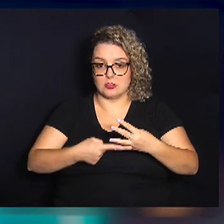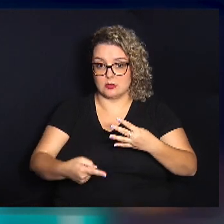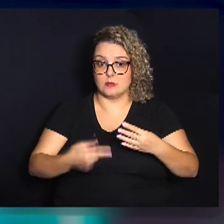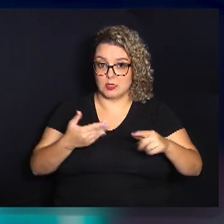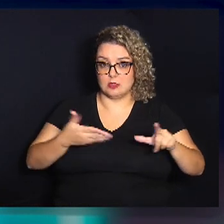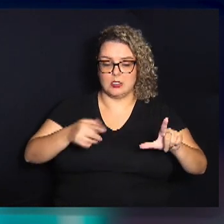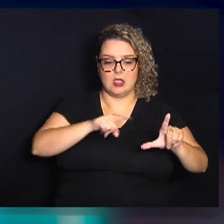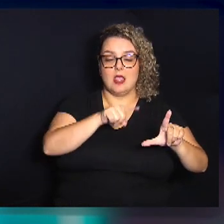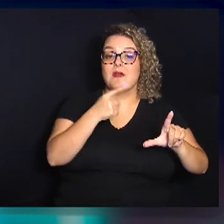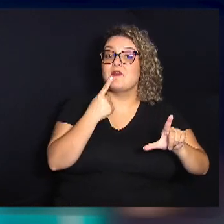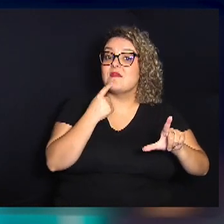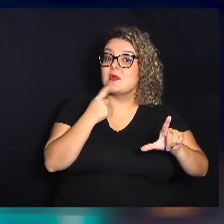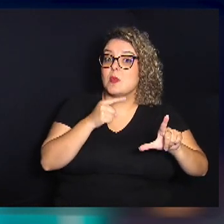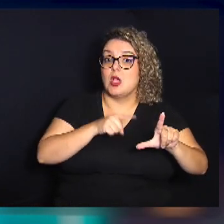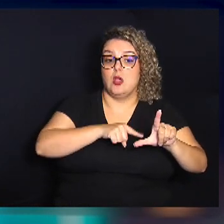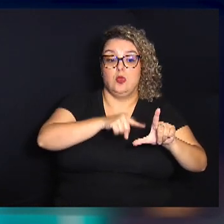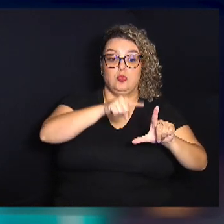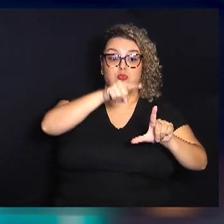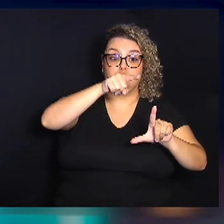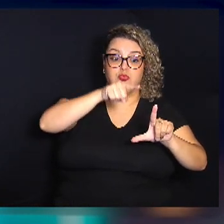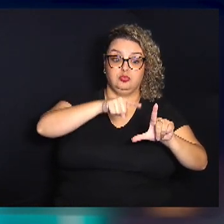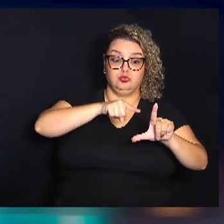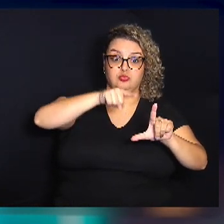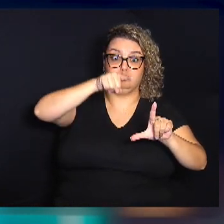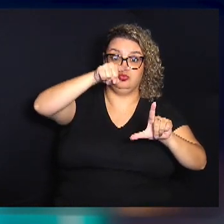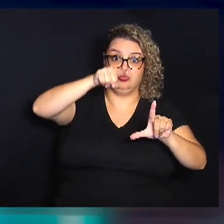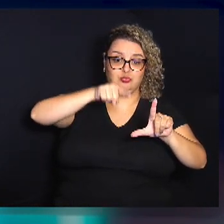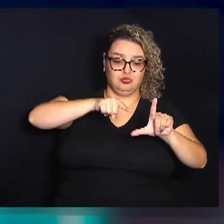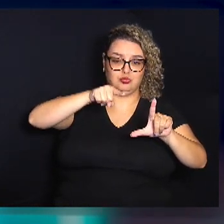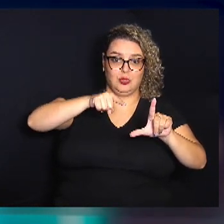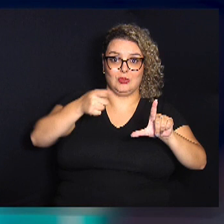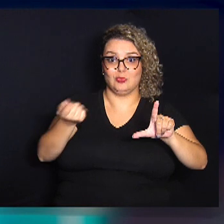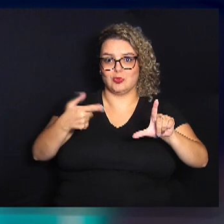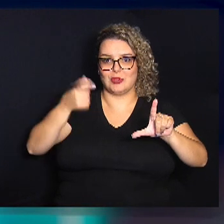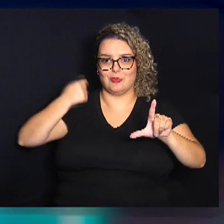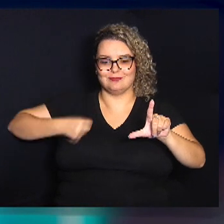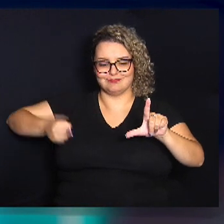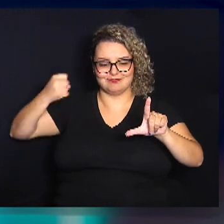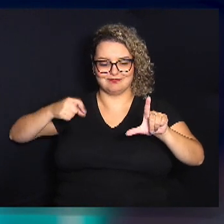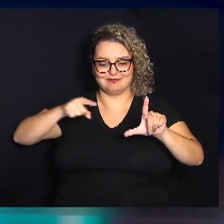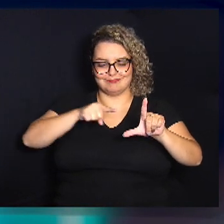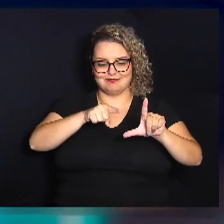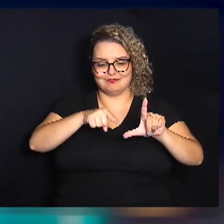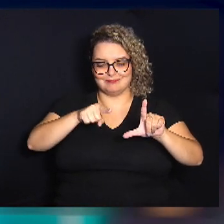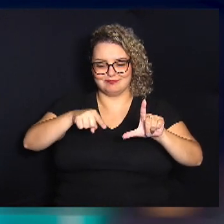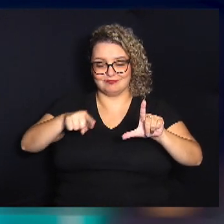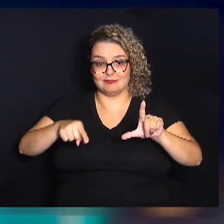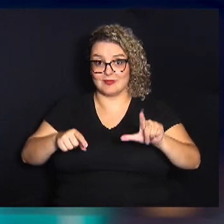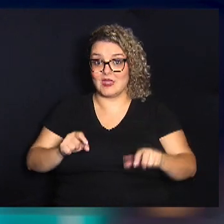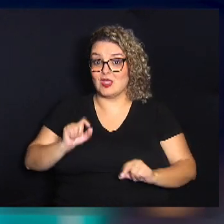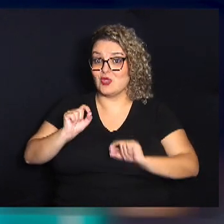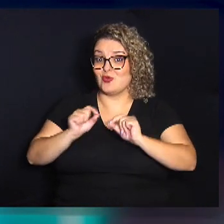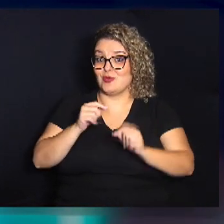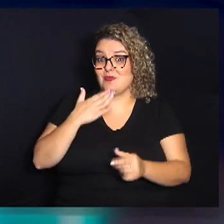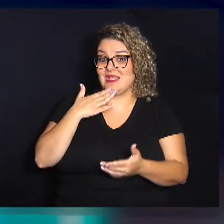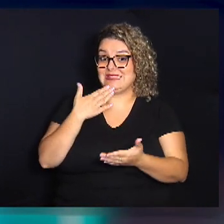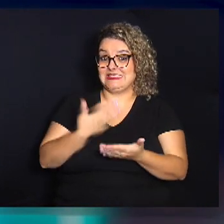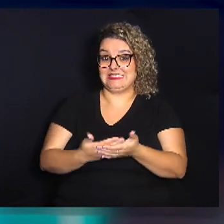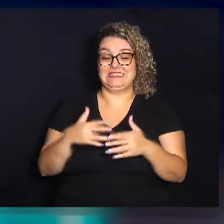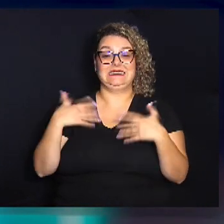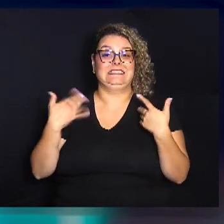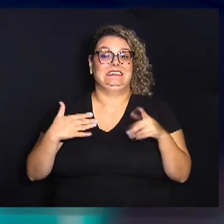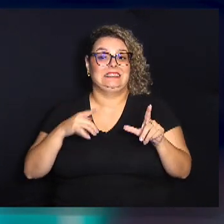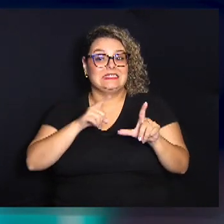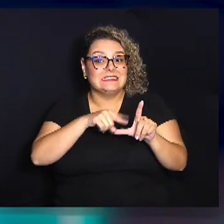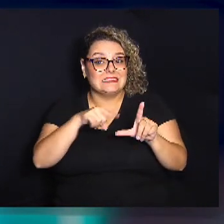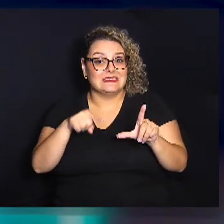diante. Vejam quanto está maior que o ano passado. Mas o que mais me impactou aqui no gráfico, que é